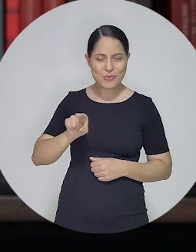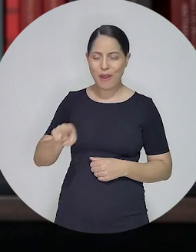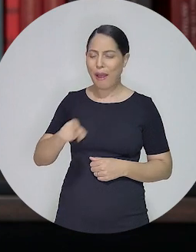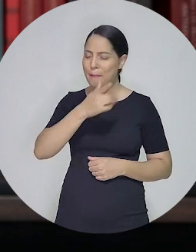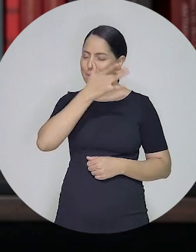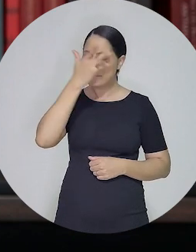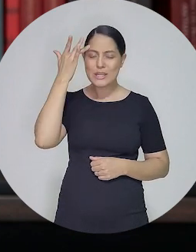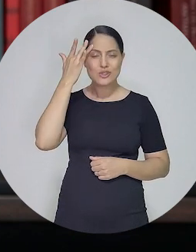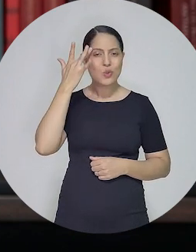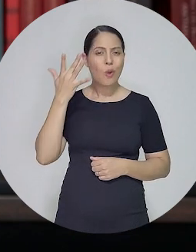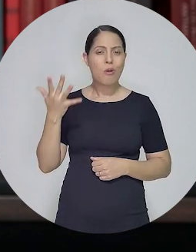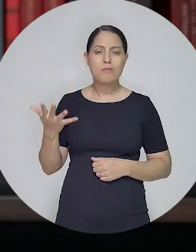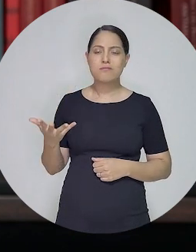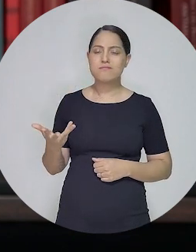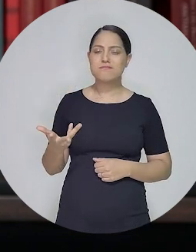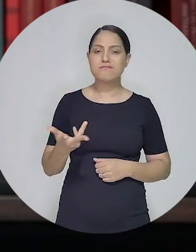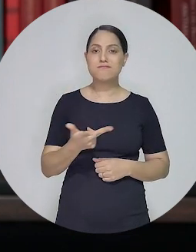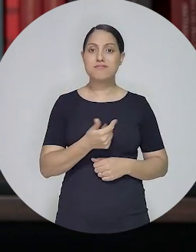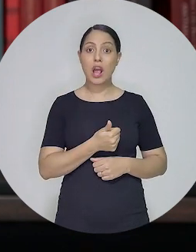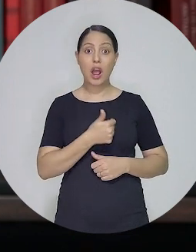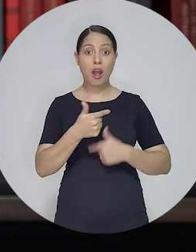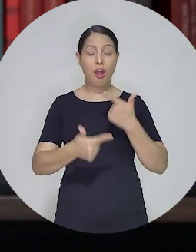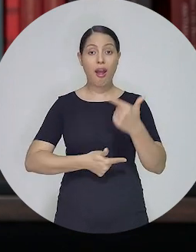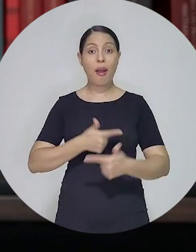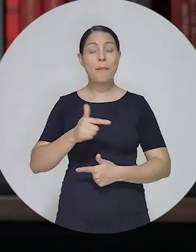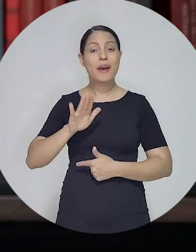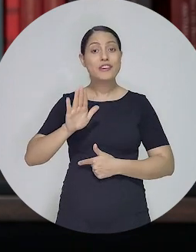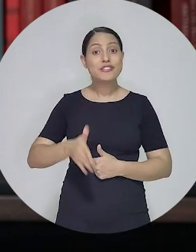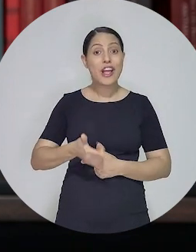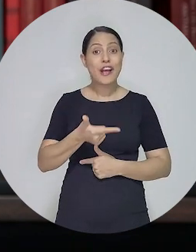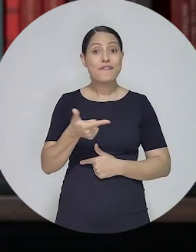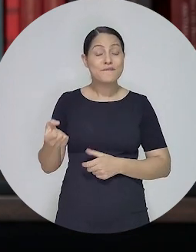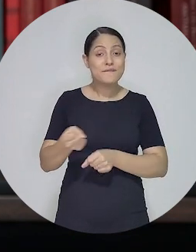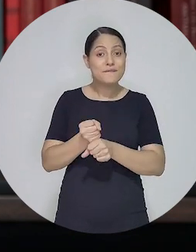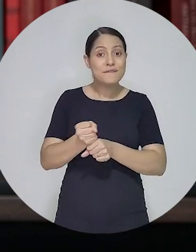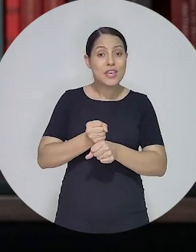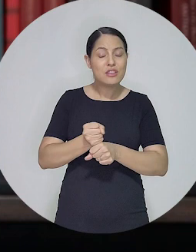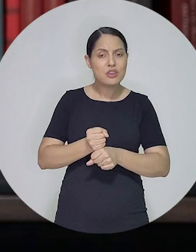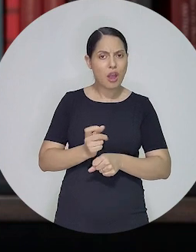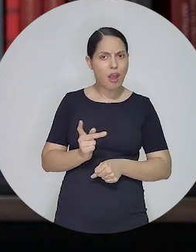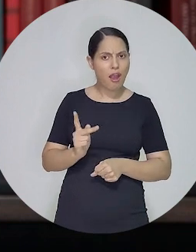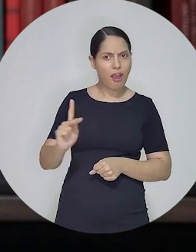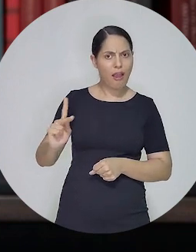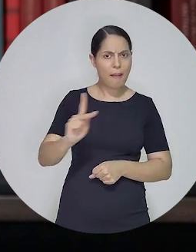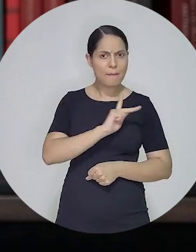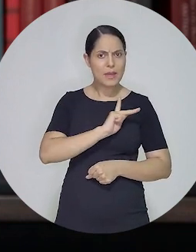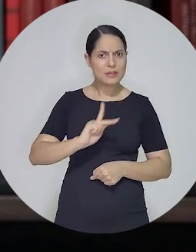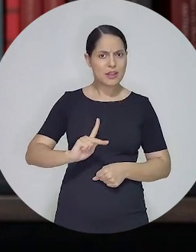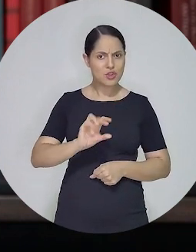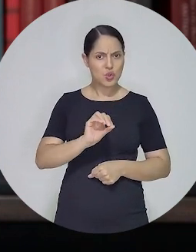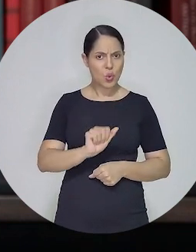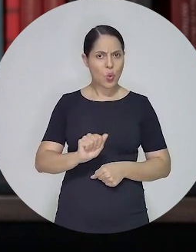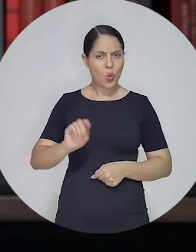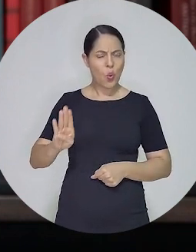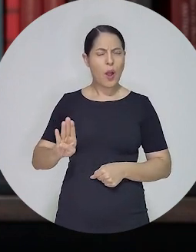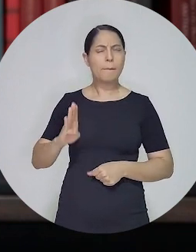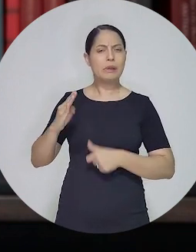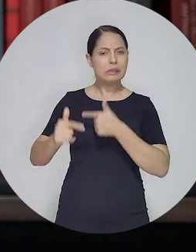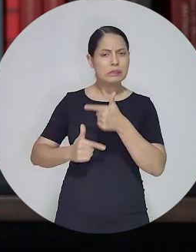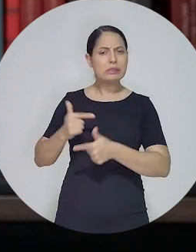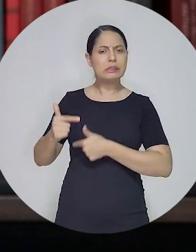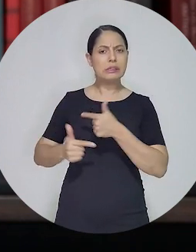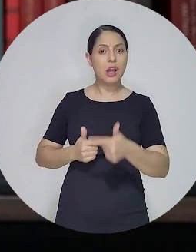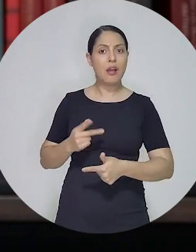veio trabalhando também já há 20 anos no projeto de ser presidente nacional da OAB. E fez